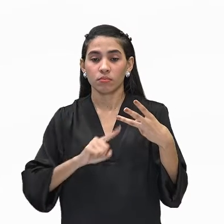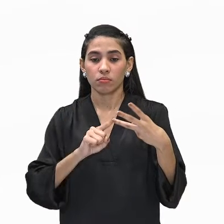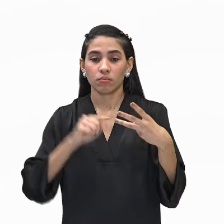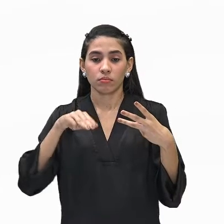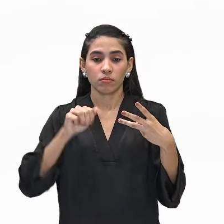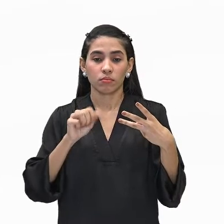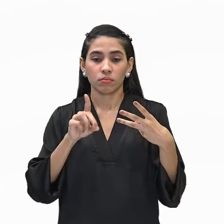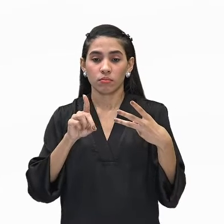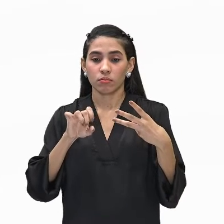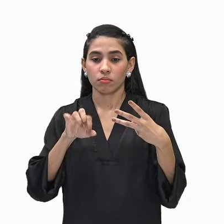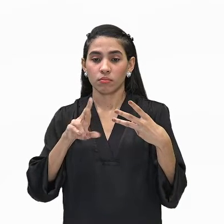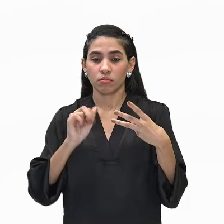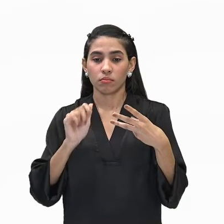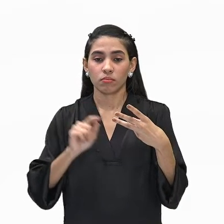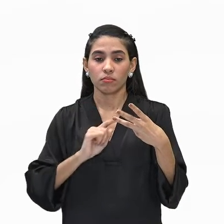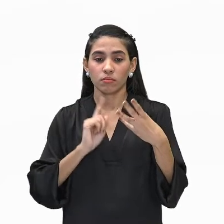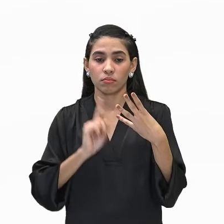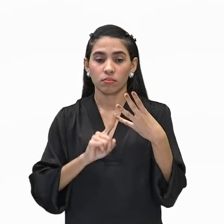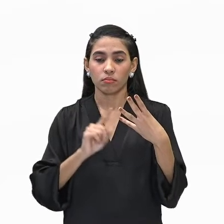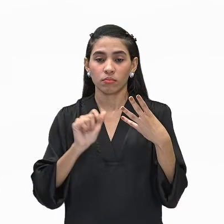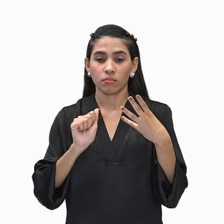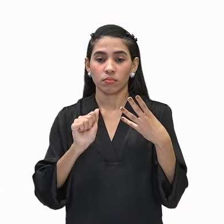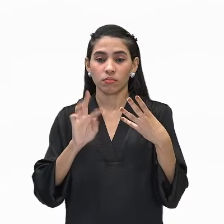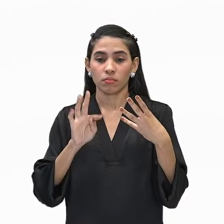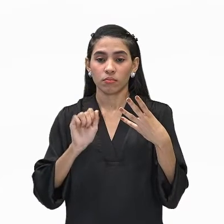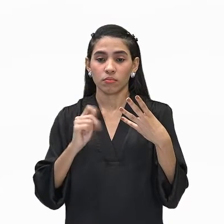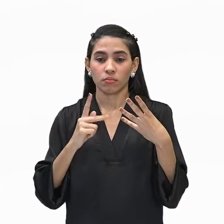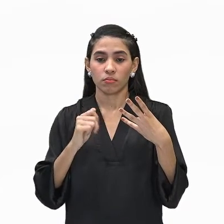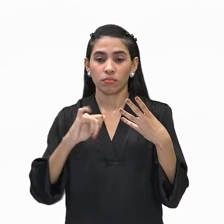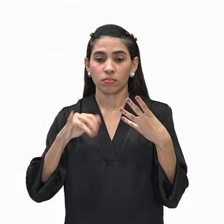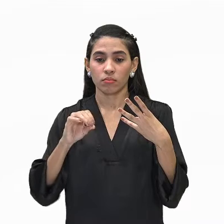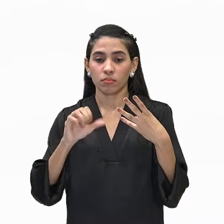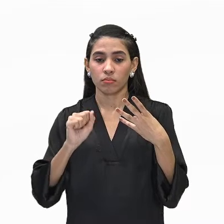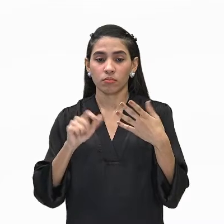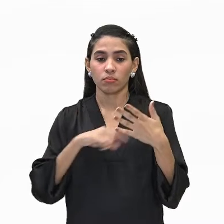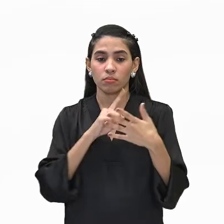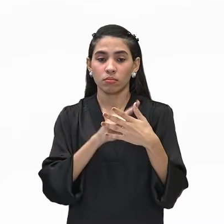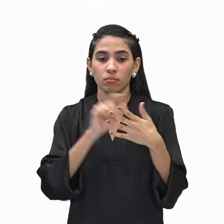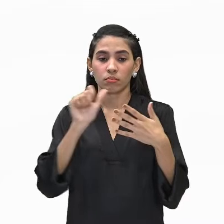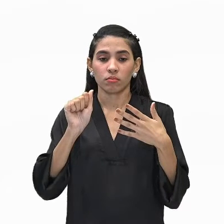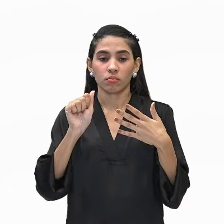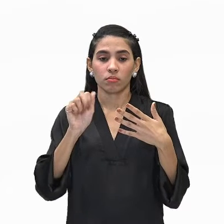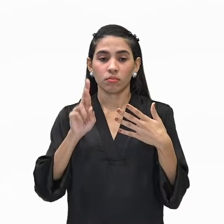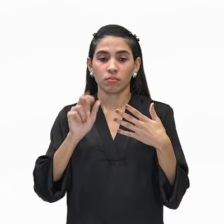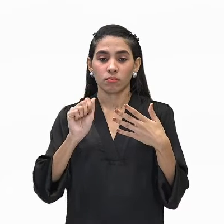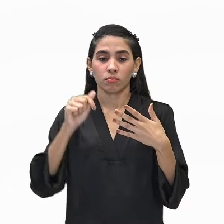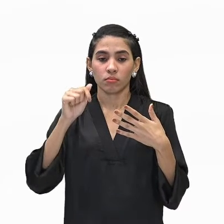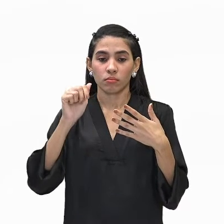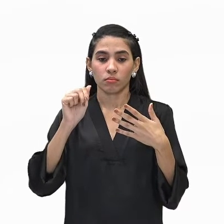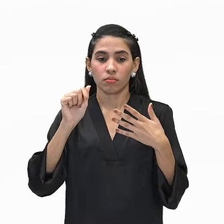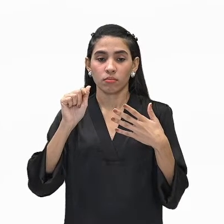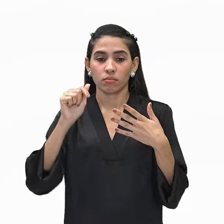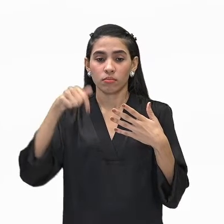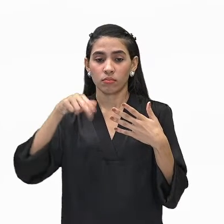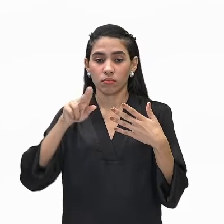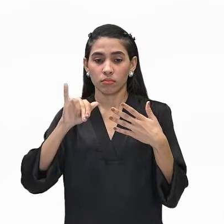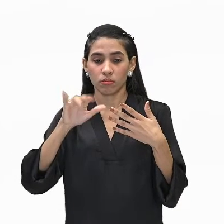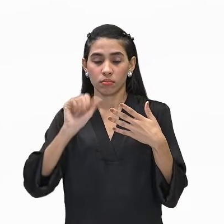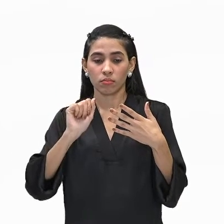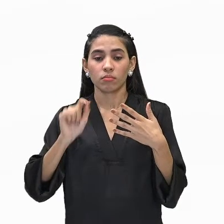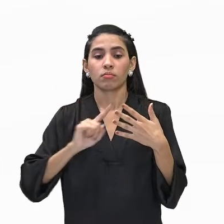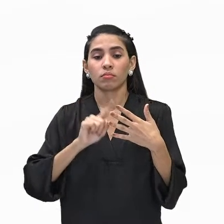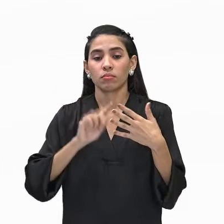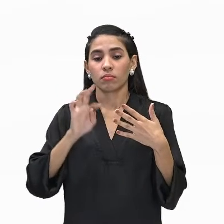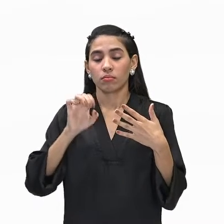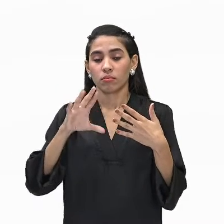Araguaia/Tocantins. Por quê? Porque aqui nós falamos muito, as pessoas também de fora que conhecem acabam dizendo também, né, que os rios são as